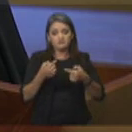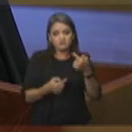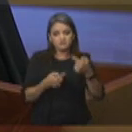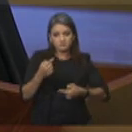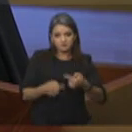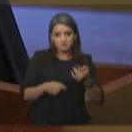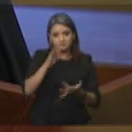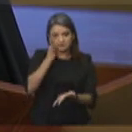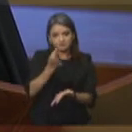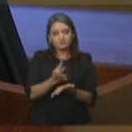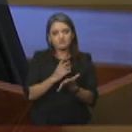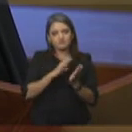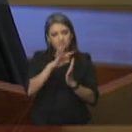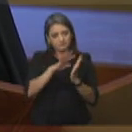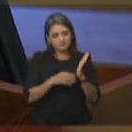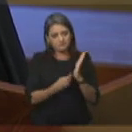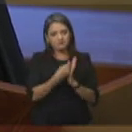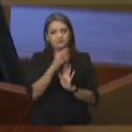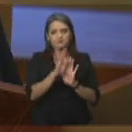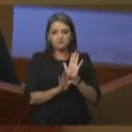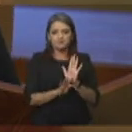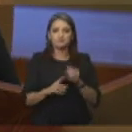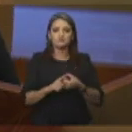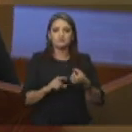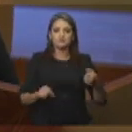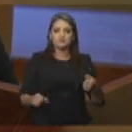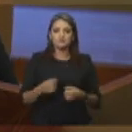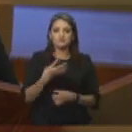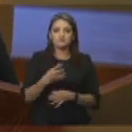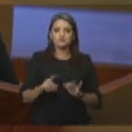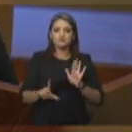na inicial. Cito o artigo 4º da Lei